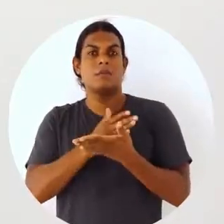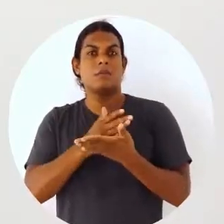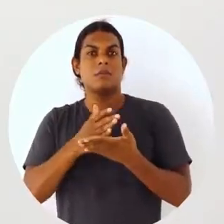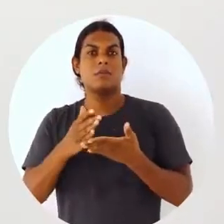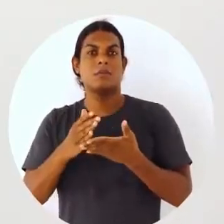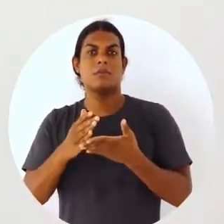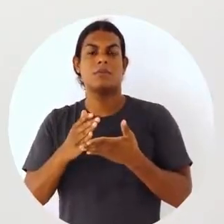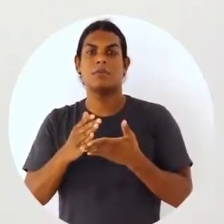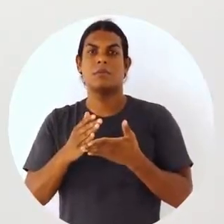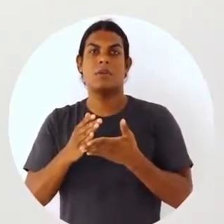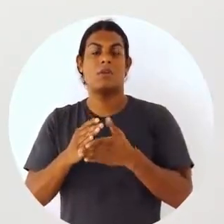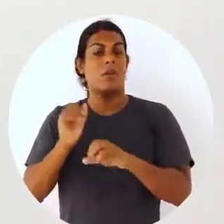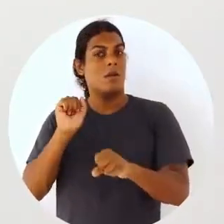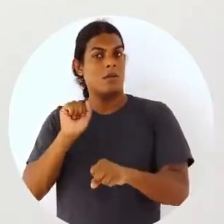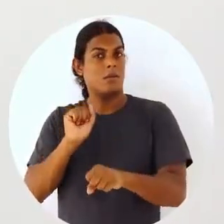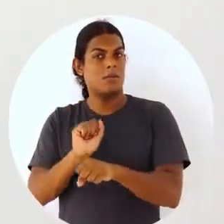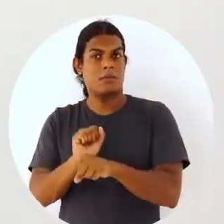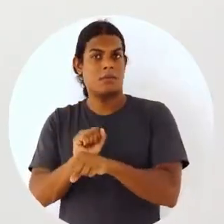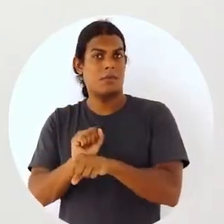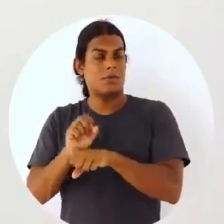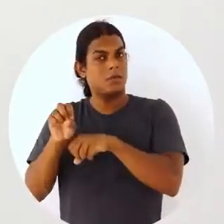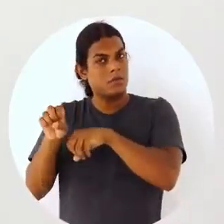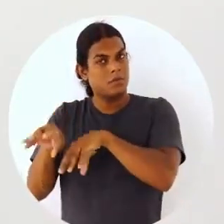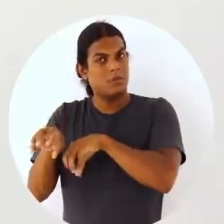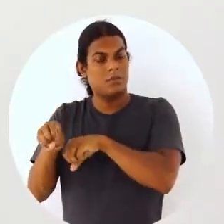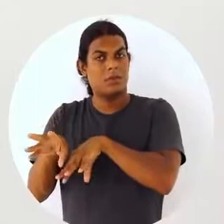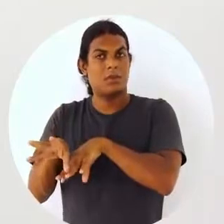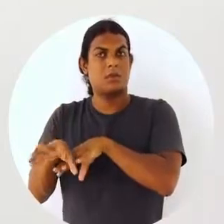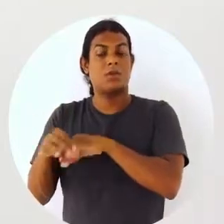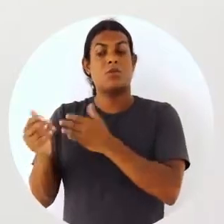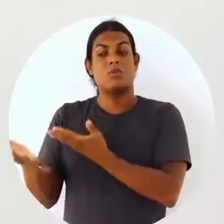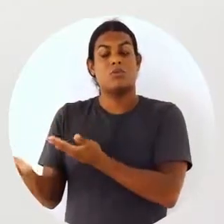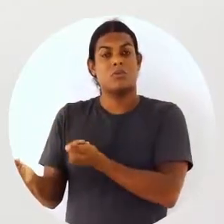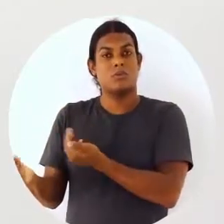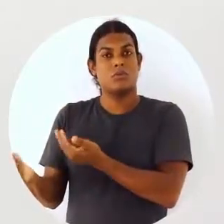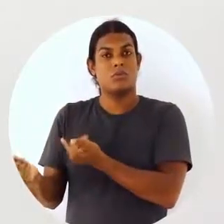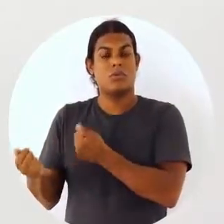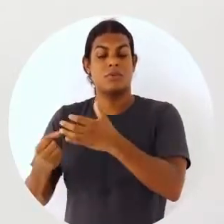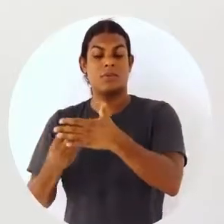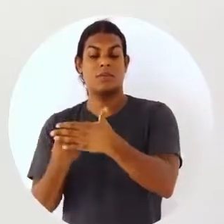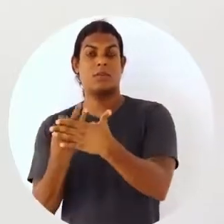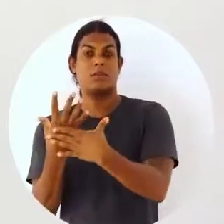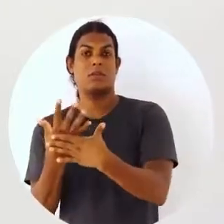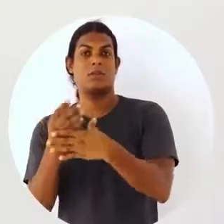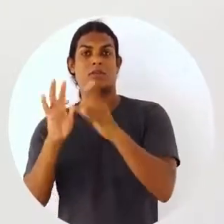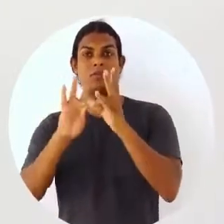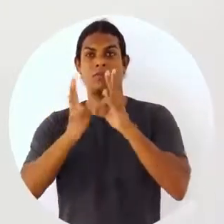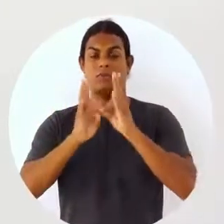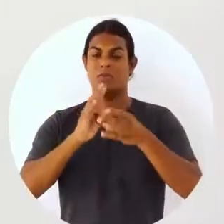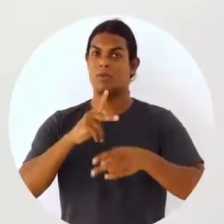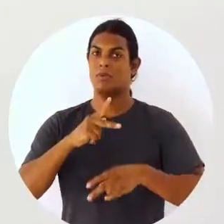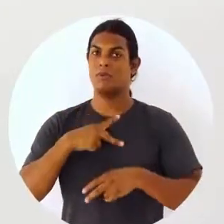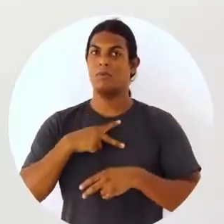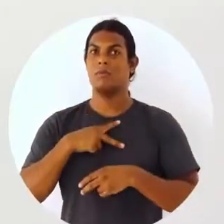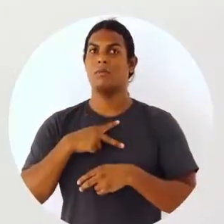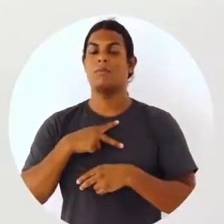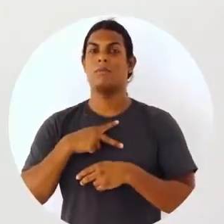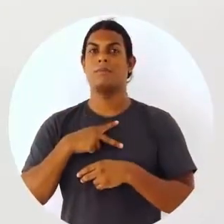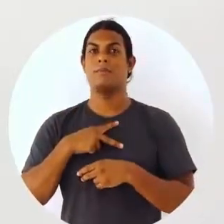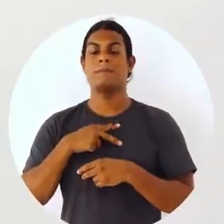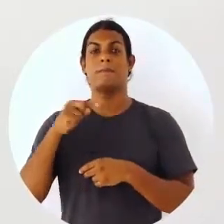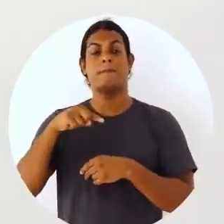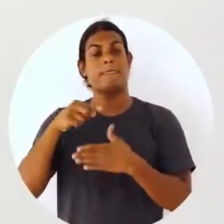com que esses aprendizes pudessem criar suas oficinas e ter a concorrência. Isso aconteceu no momento em